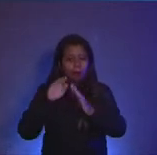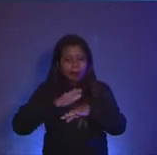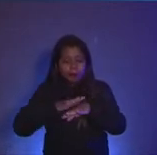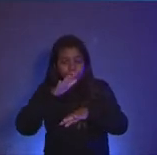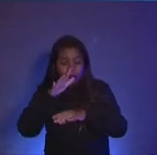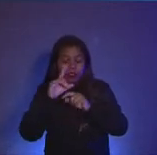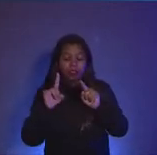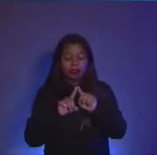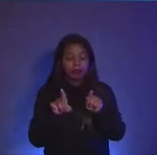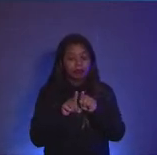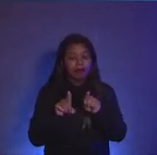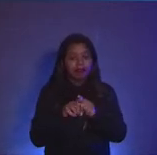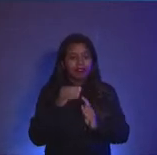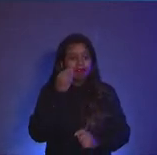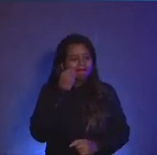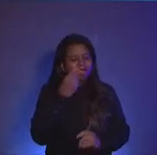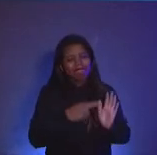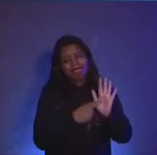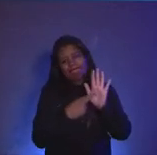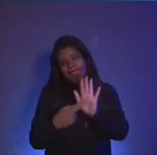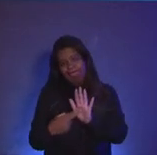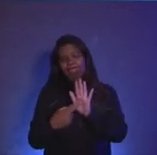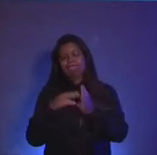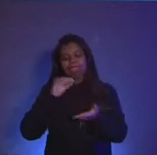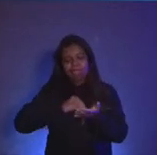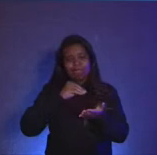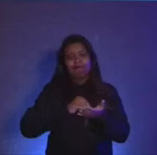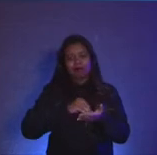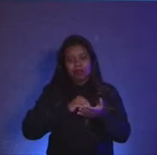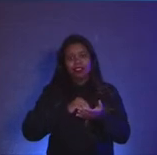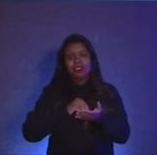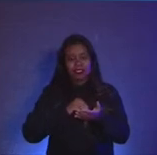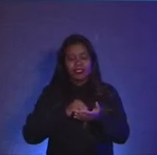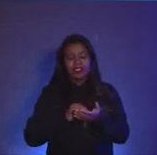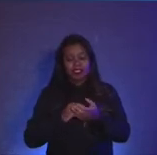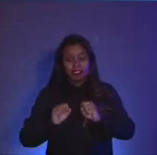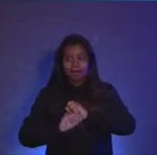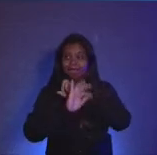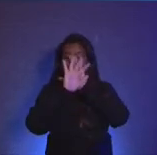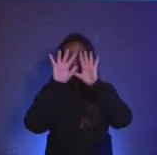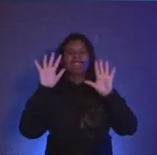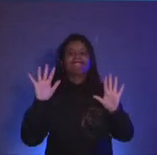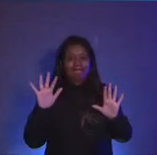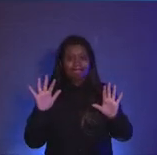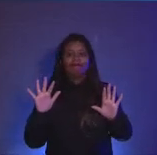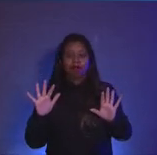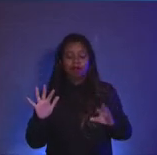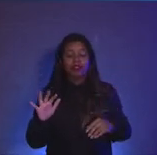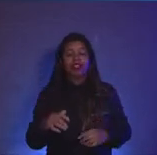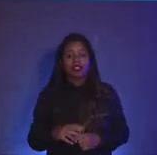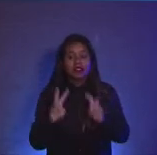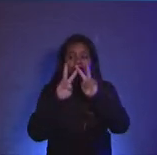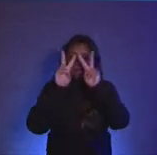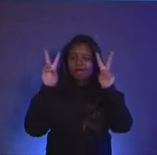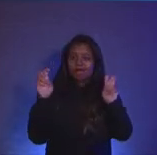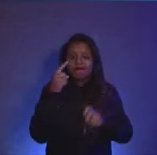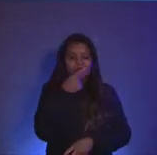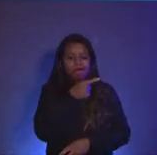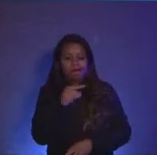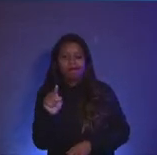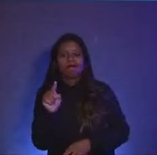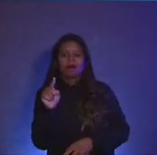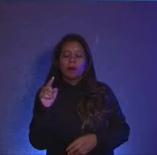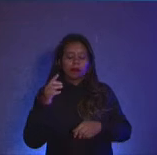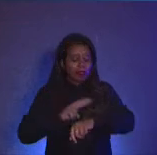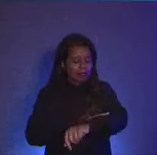de transparência, né, que ainda é tão grave aqui no nosso país. E só um último tema também, que pessoalmente eu fico muito feliz de ver que o tema da